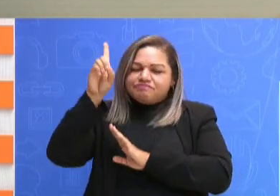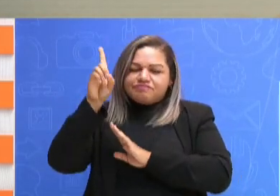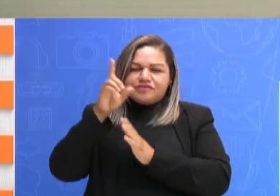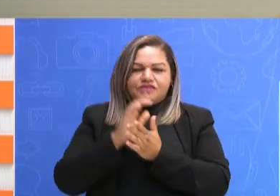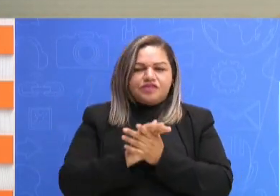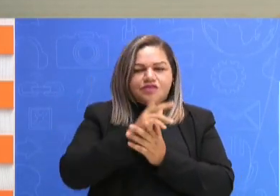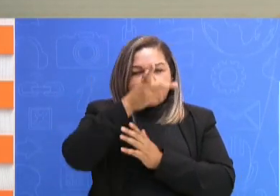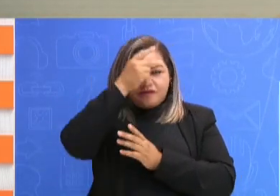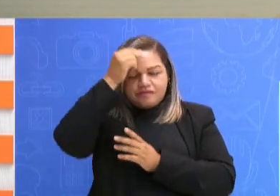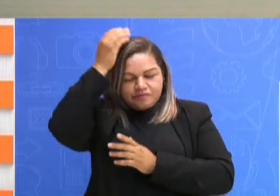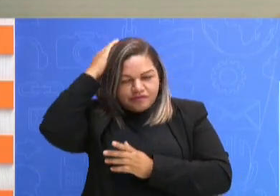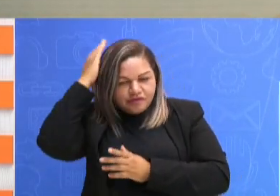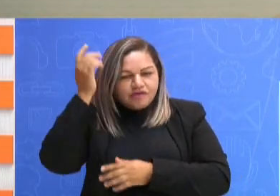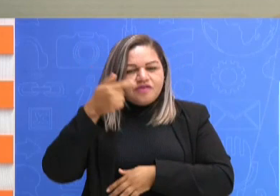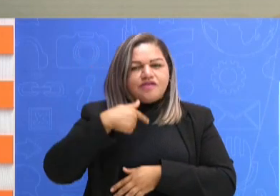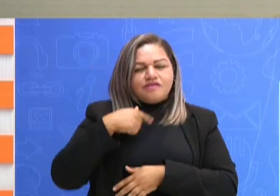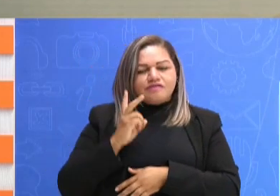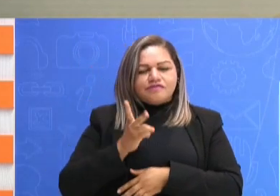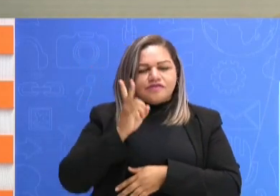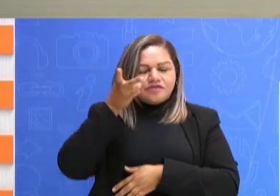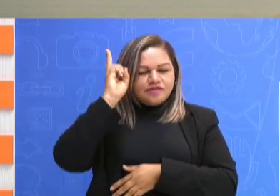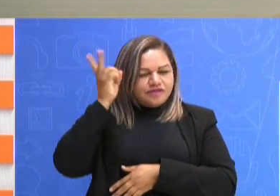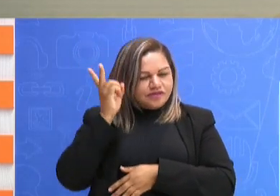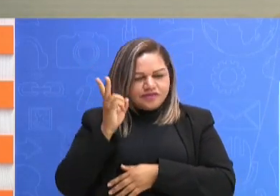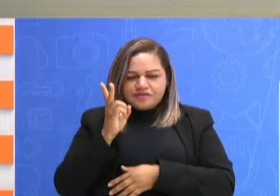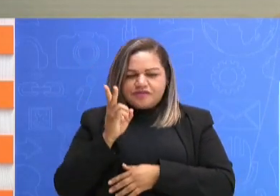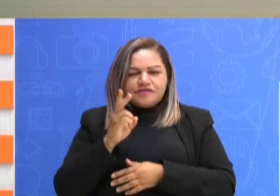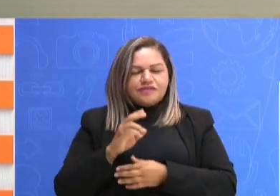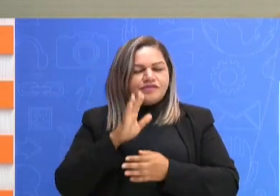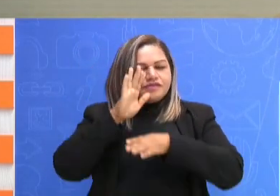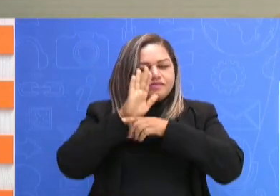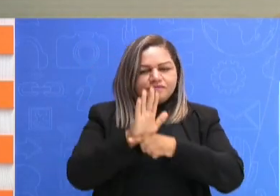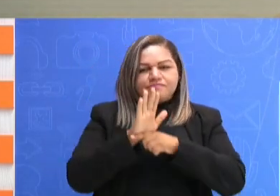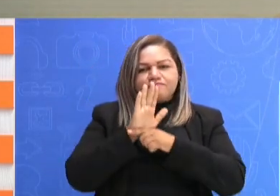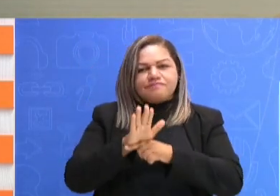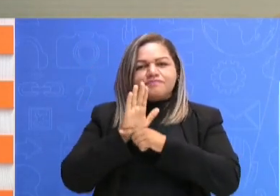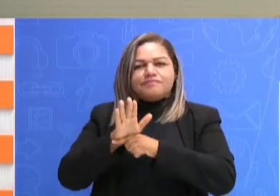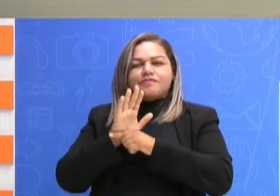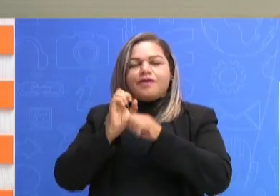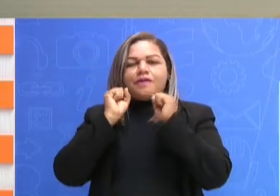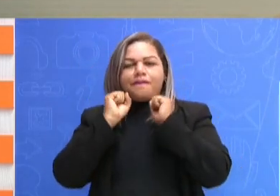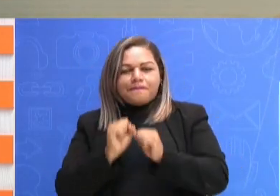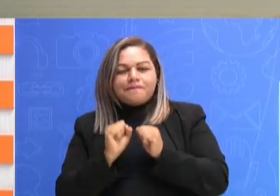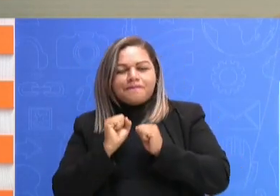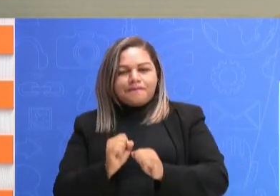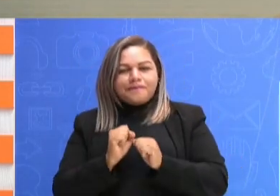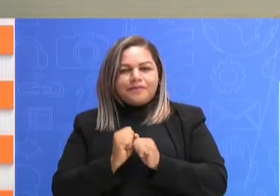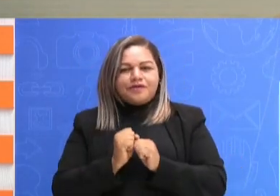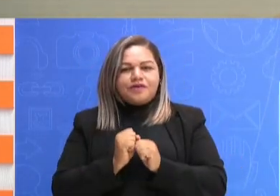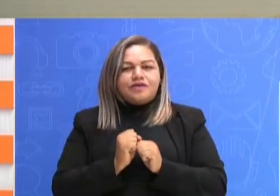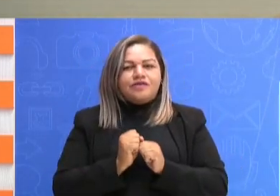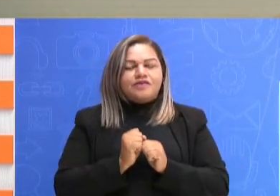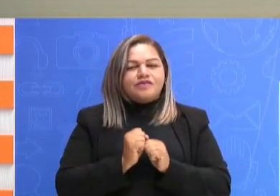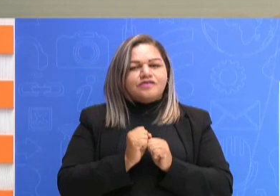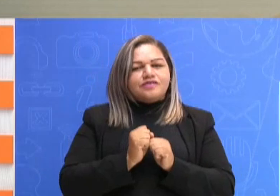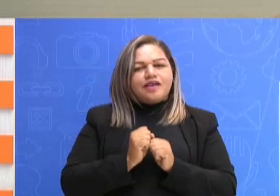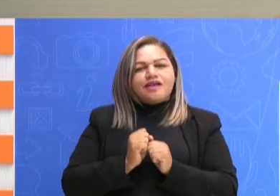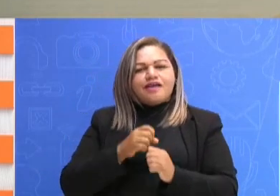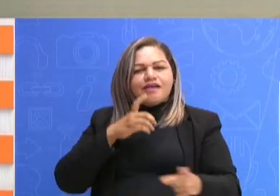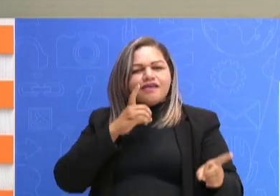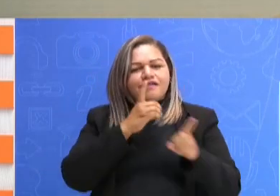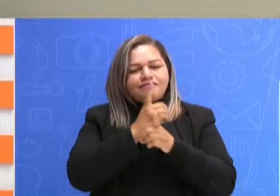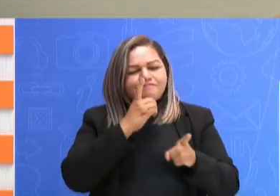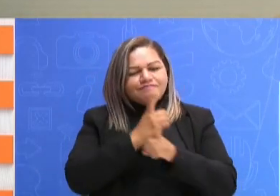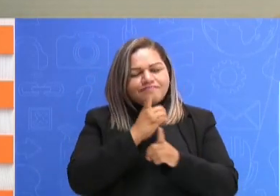Eu irei me colocar sempre à disposição de vocês, para que juntos a gente possa, nós possamos sempre encontrar soluções